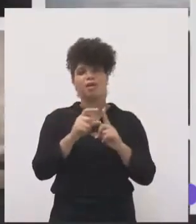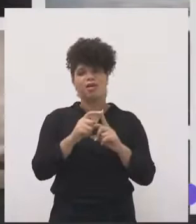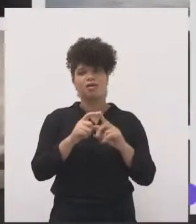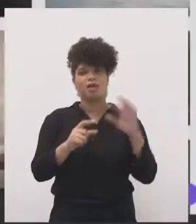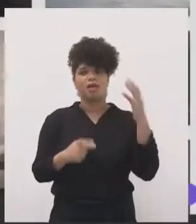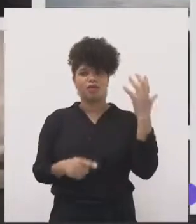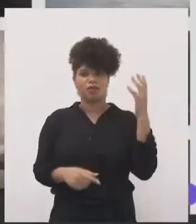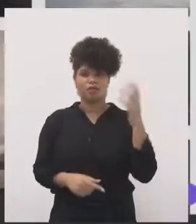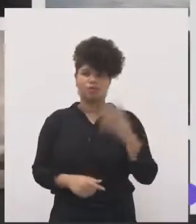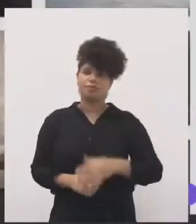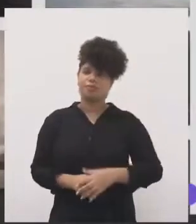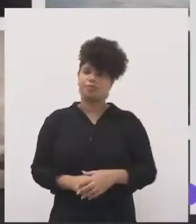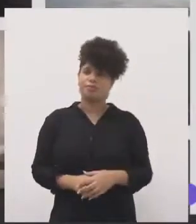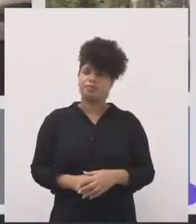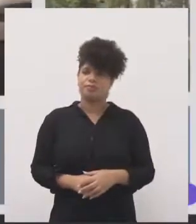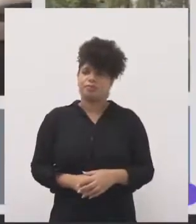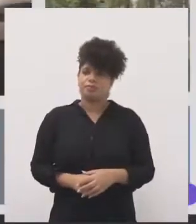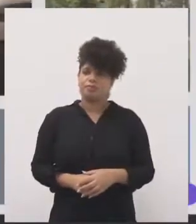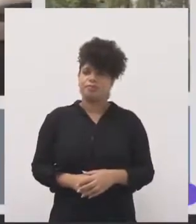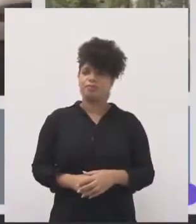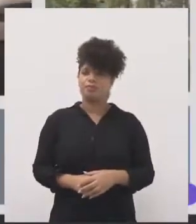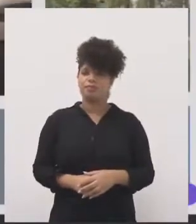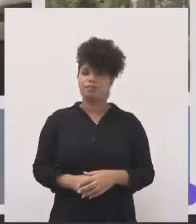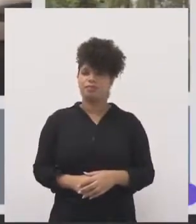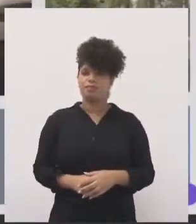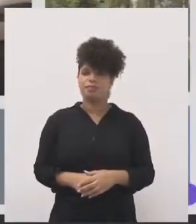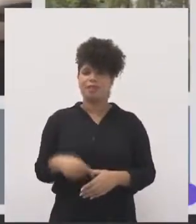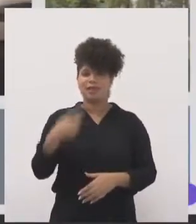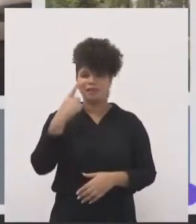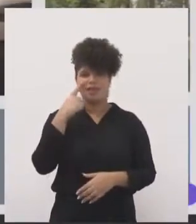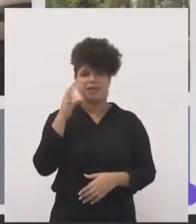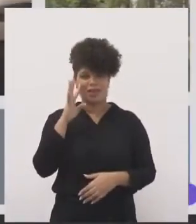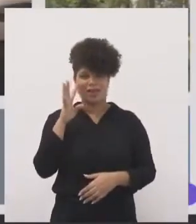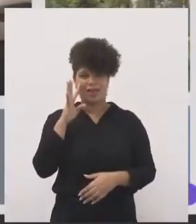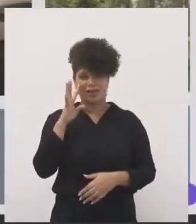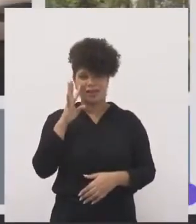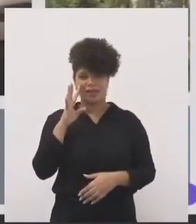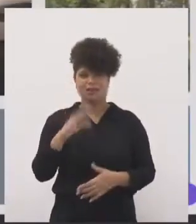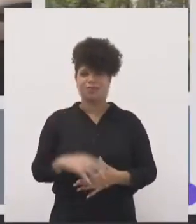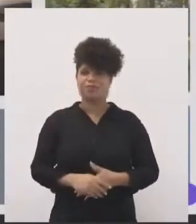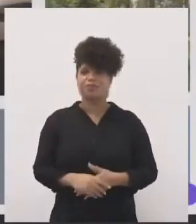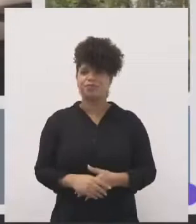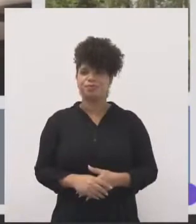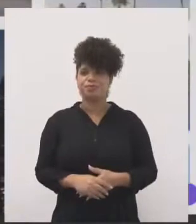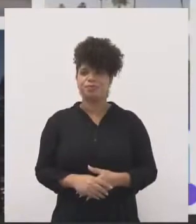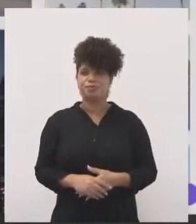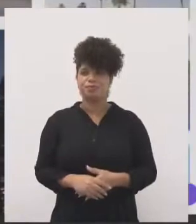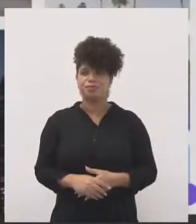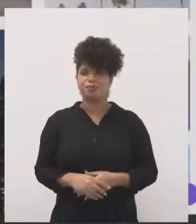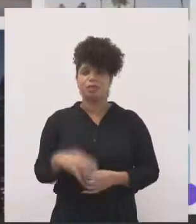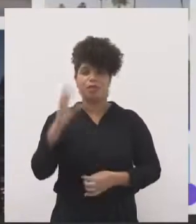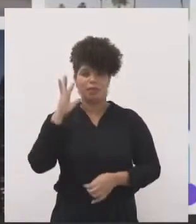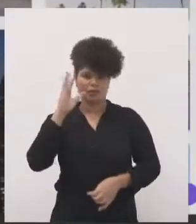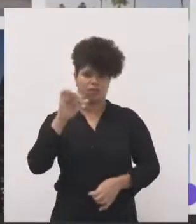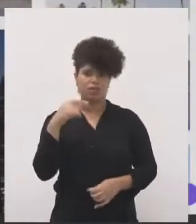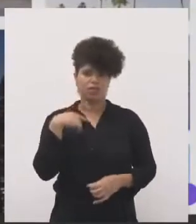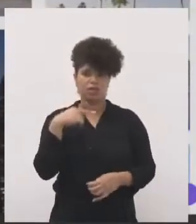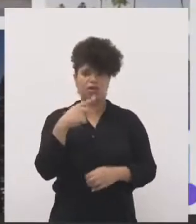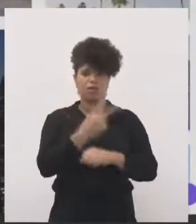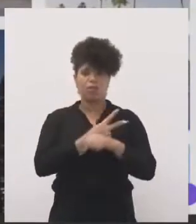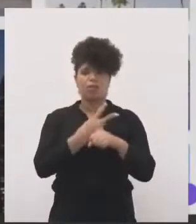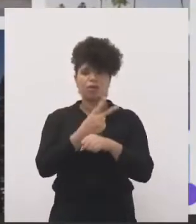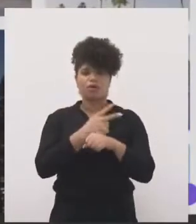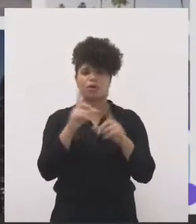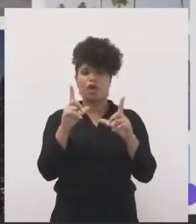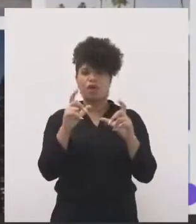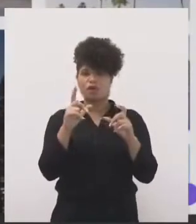uma refinada na busca. E olha que legal, vamos supor que eu esteja procurando uma foto